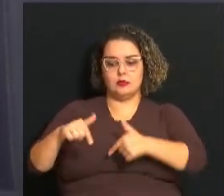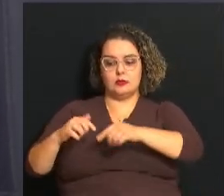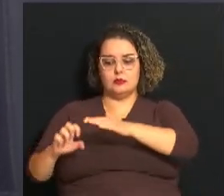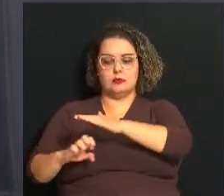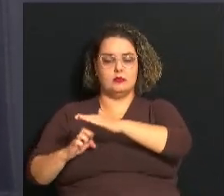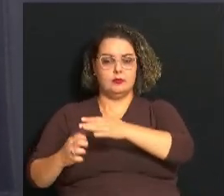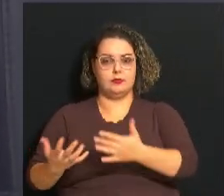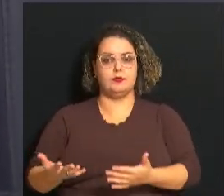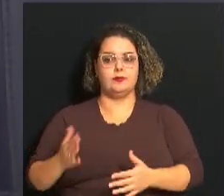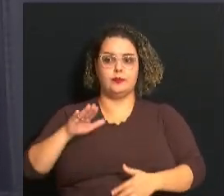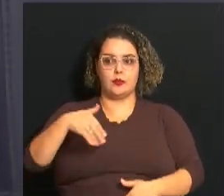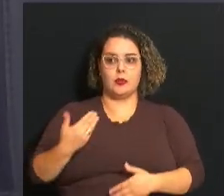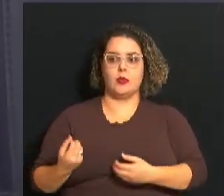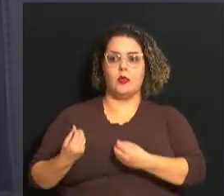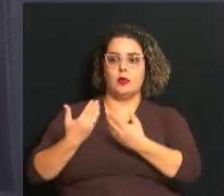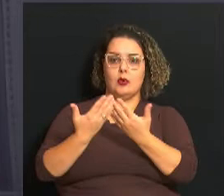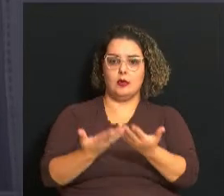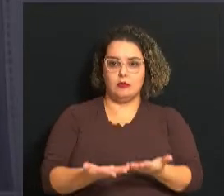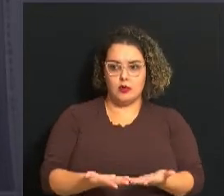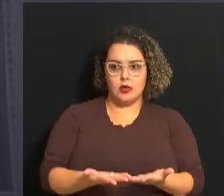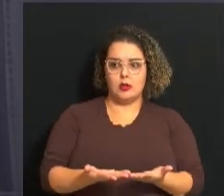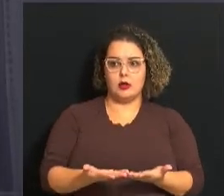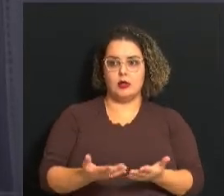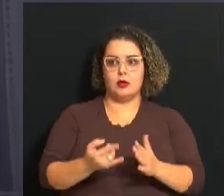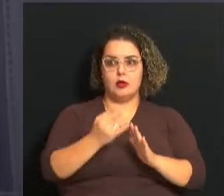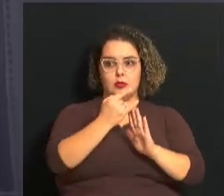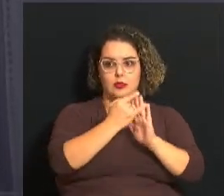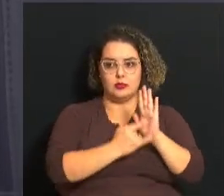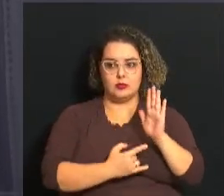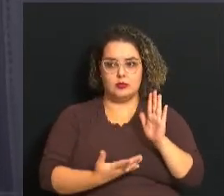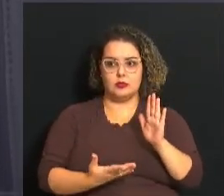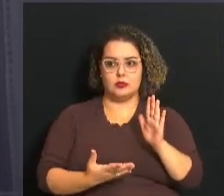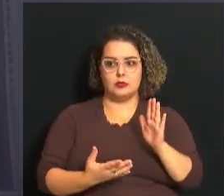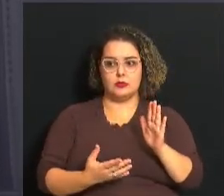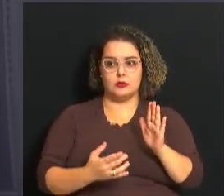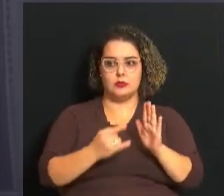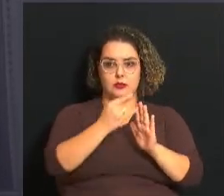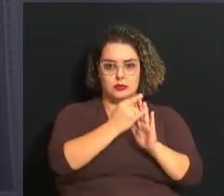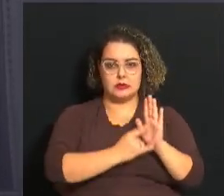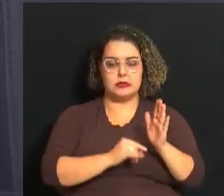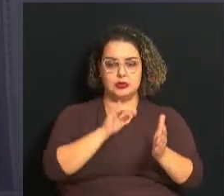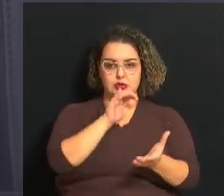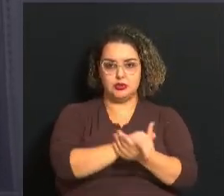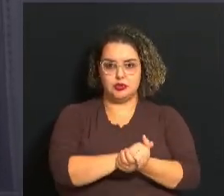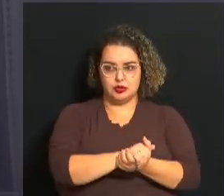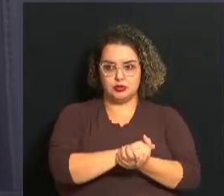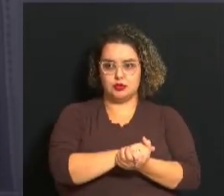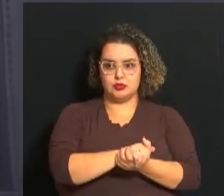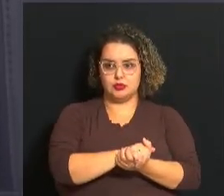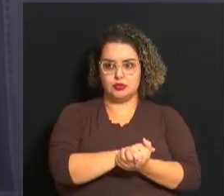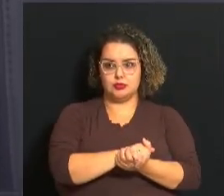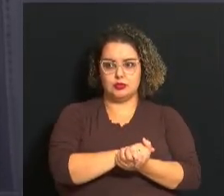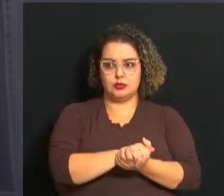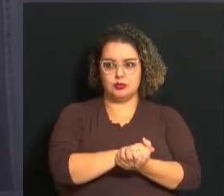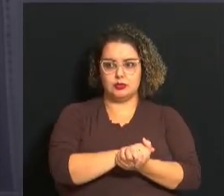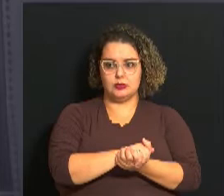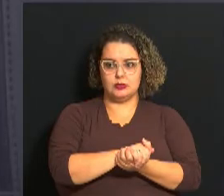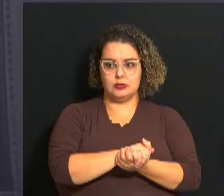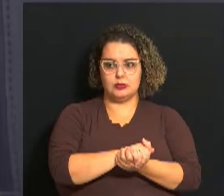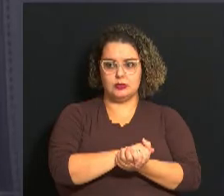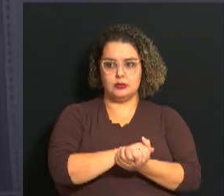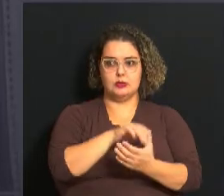apresentou as suas seu documento se a certidão de casamento né de um casamento